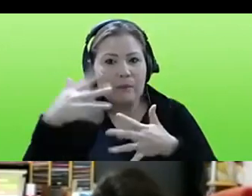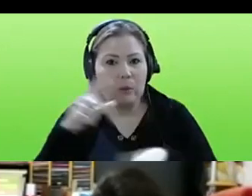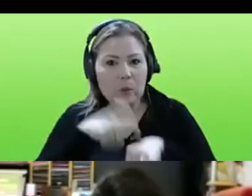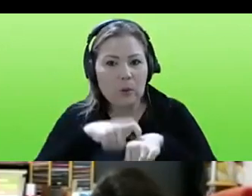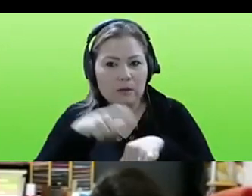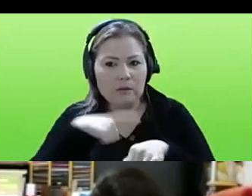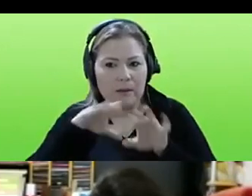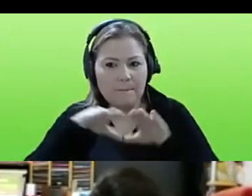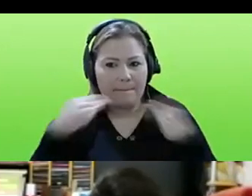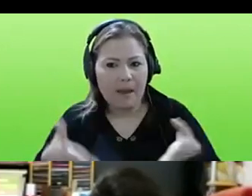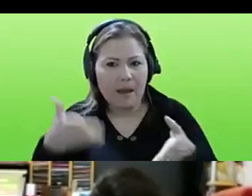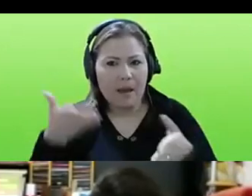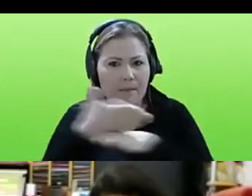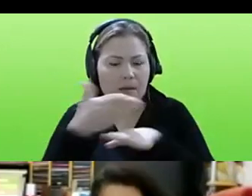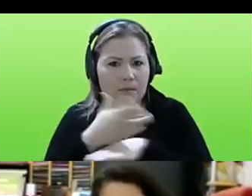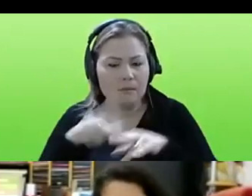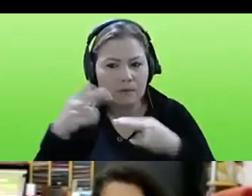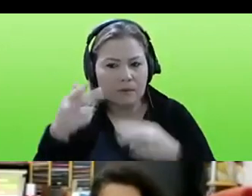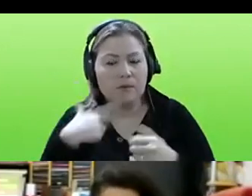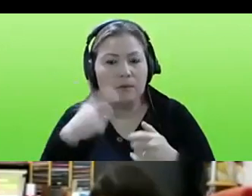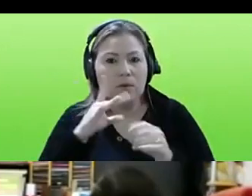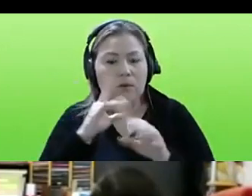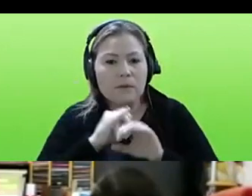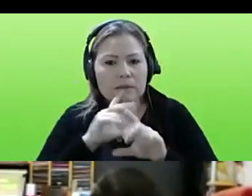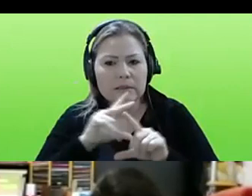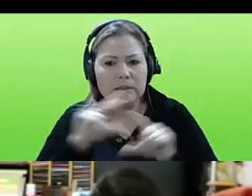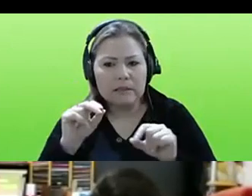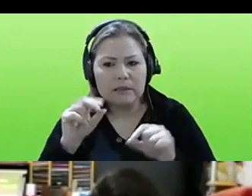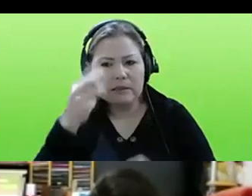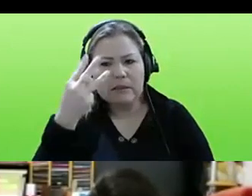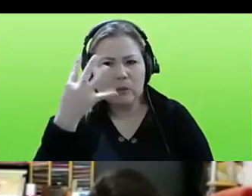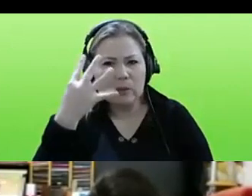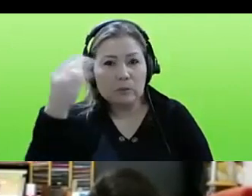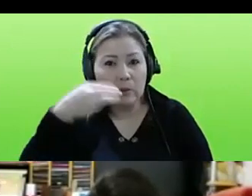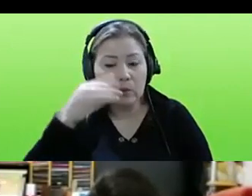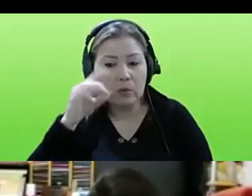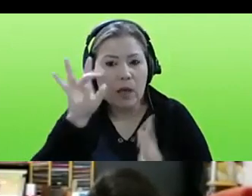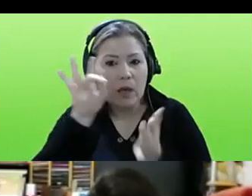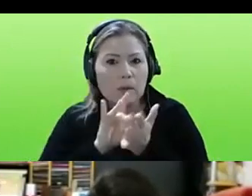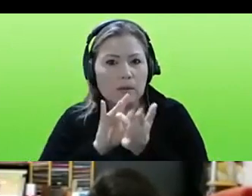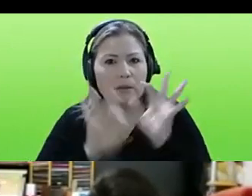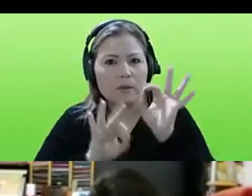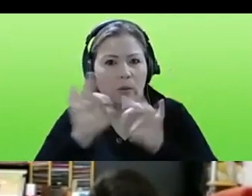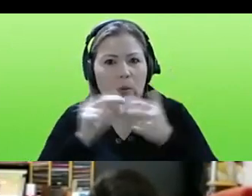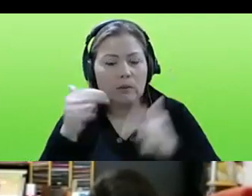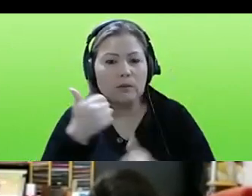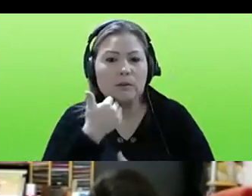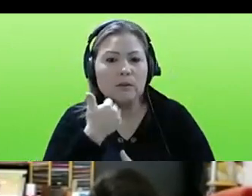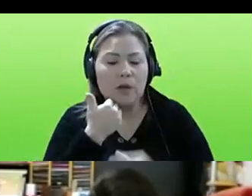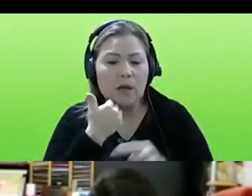banca logo em seguida, né? Não, eu vou sair daqui uns 3, 4 minutos, eu só estou atualizando as coisas do chat aqui,